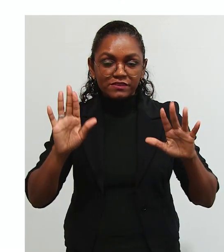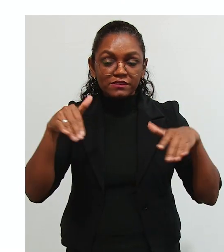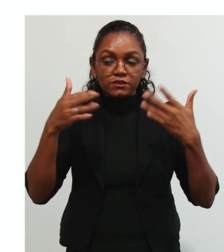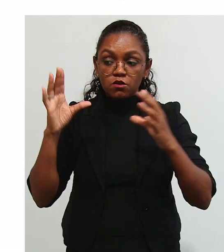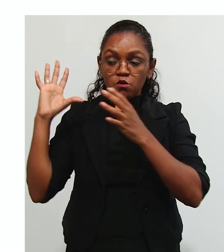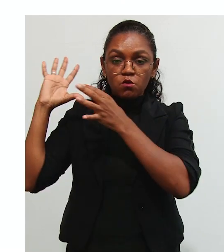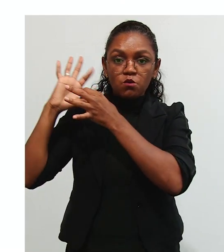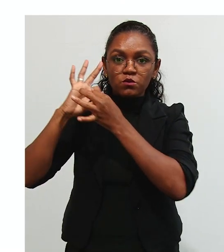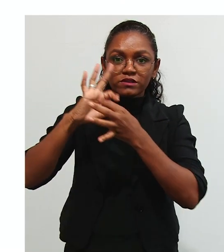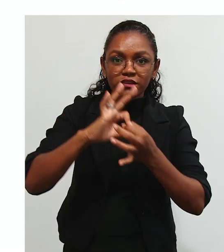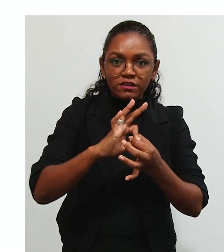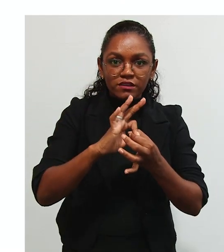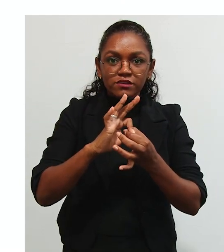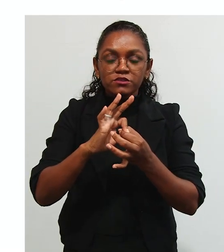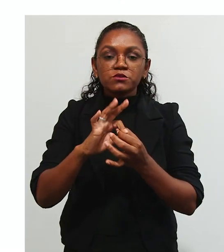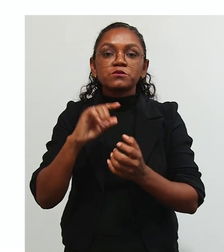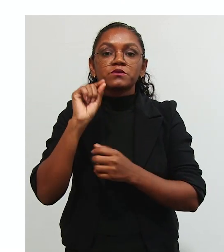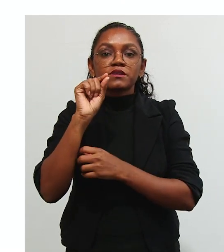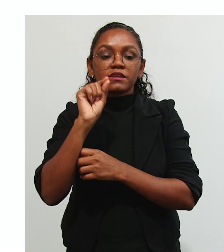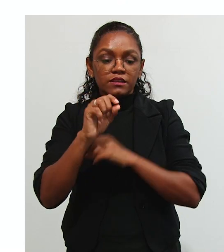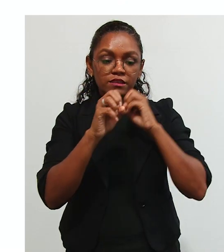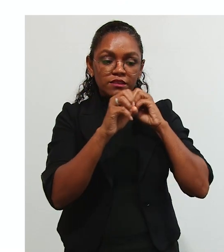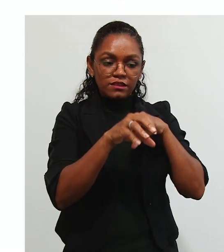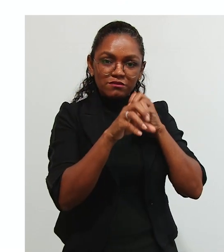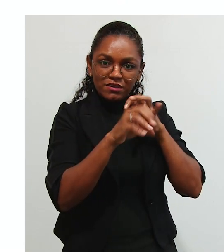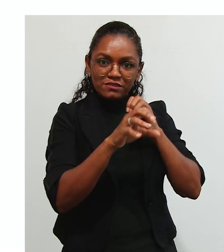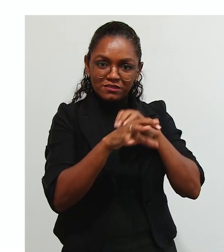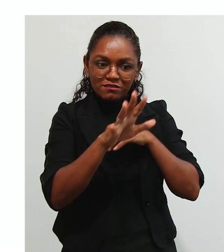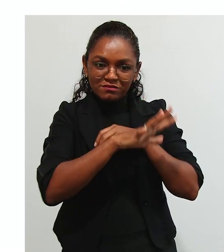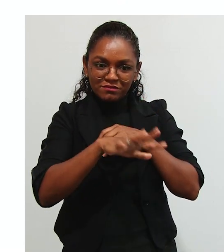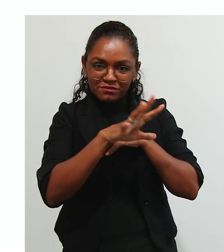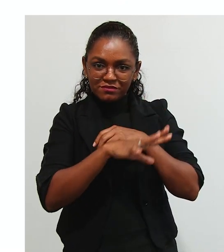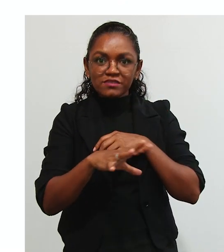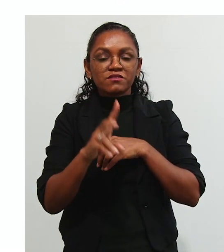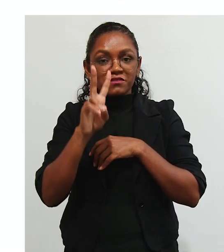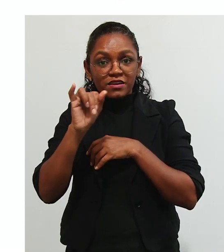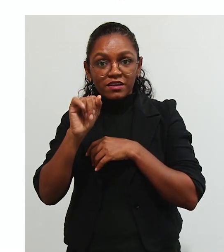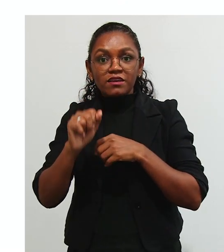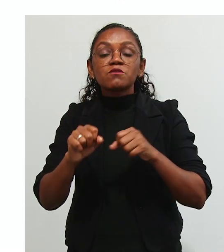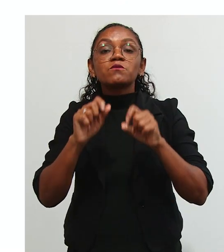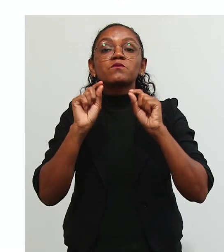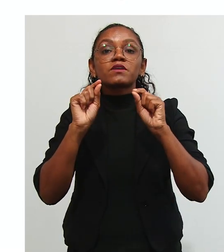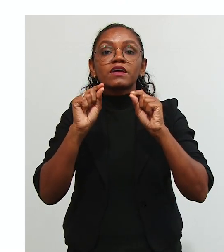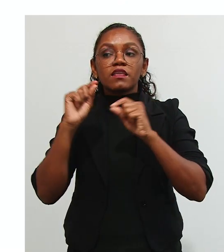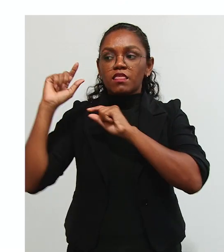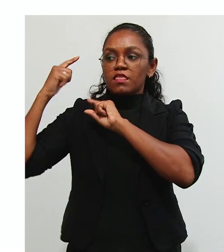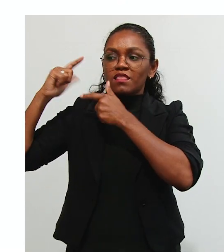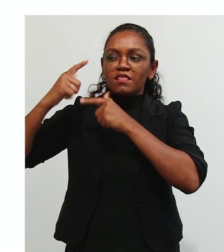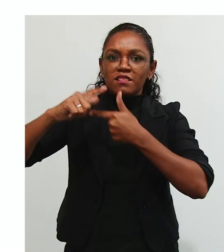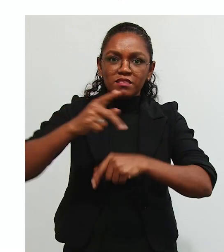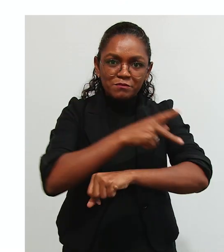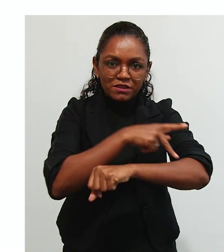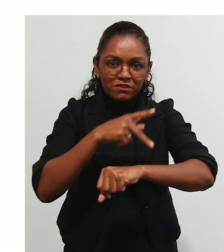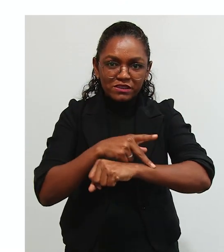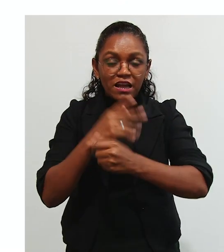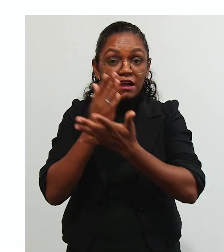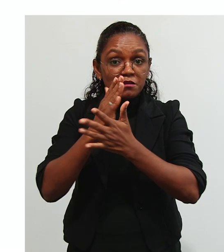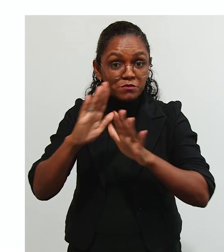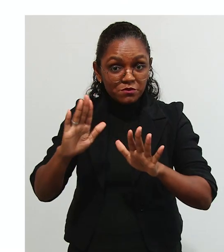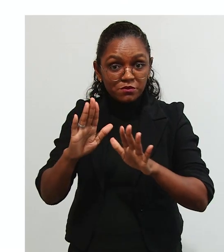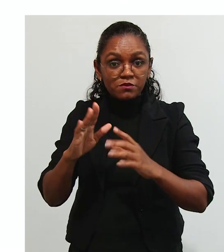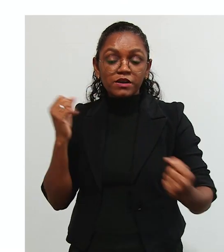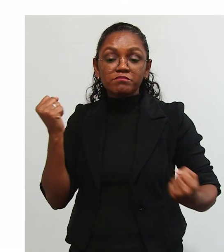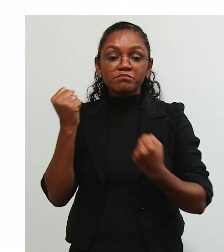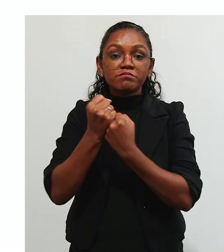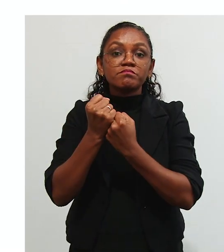contexto, aplicando os conhecimentos de Dewey na educação, Dewey rompeu com a pedagogia tradicional e defendeu o que